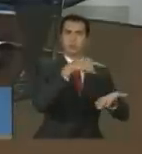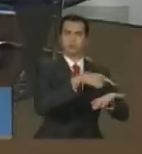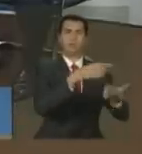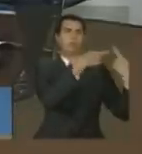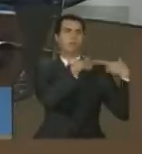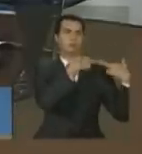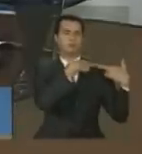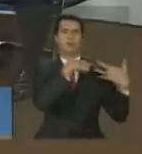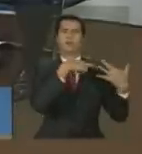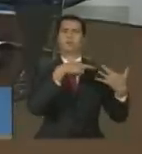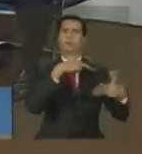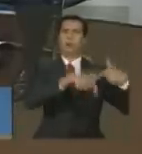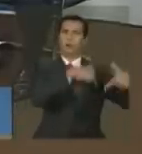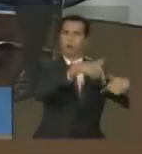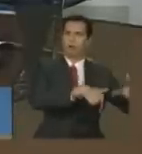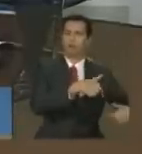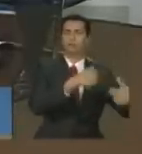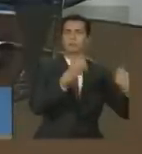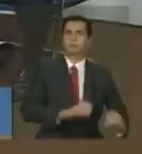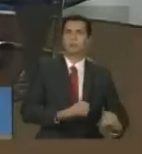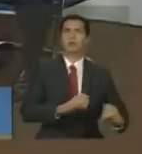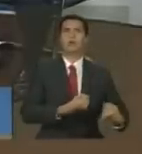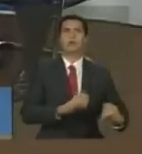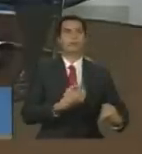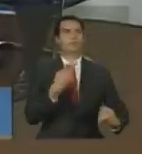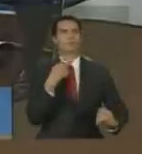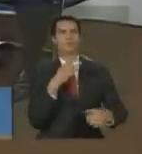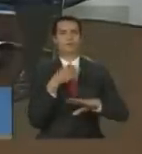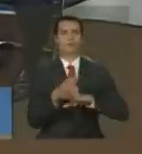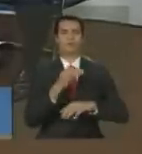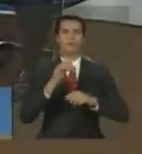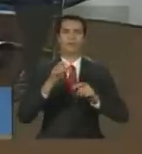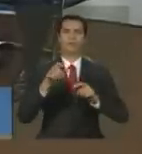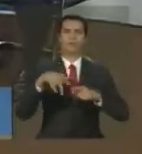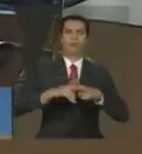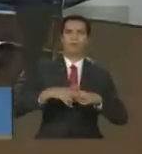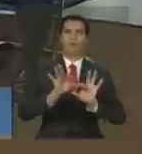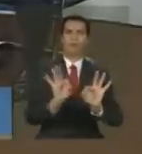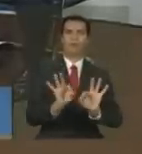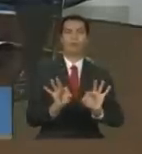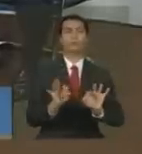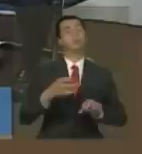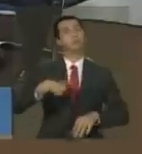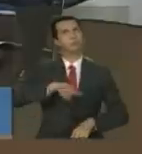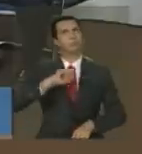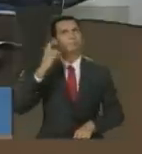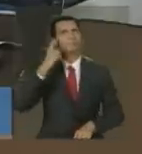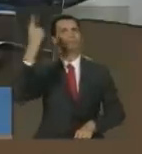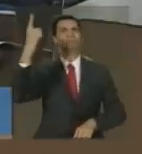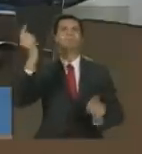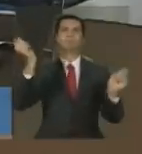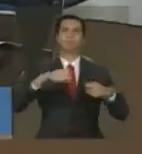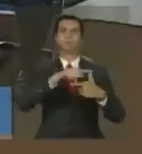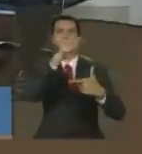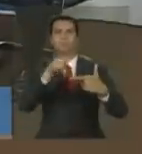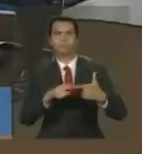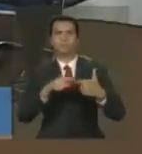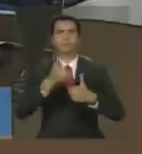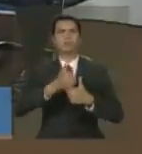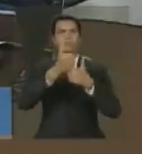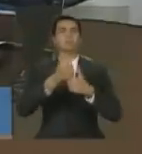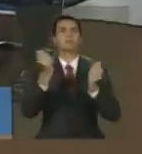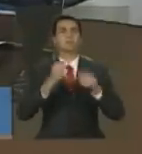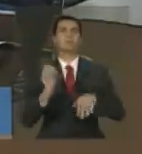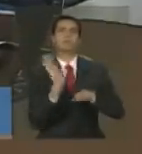entrando no sistema e delegando esse perfil. Então, a gente criou o adjunto para que o adjunto operacionalize isso de acordo com as determinações do